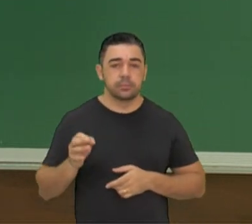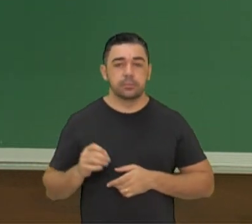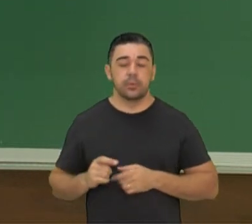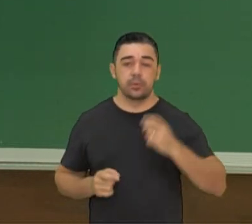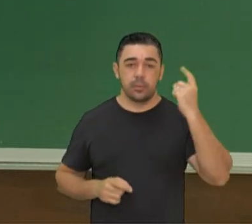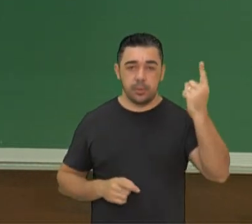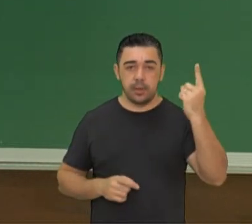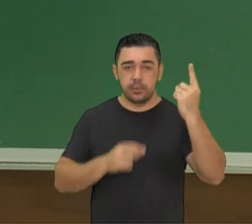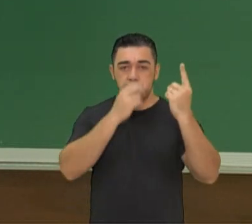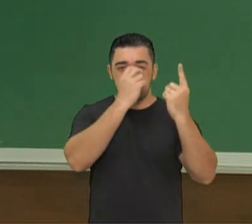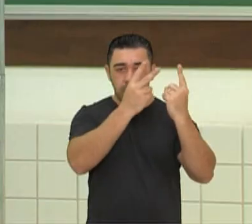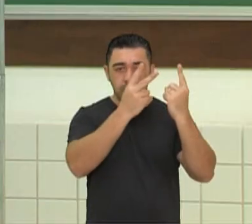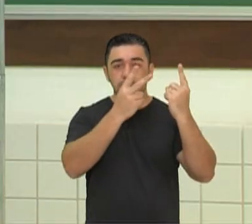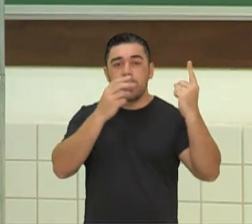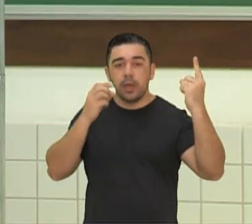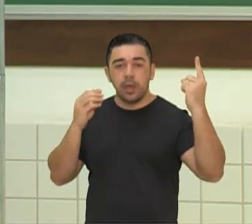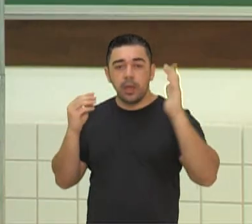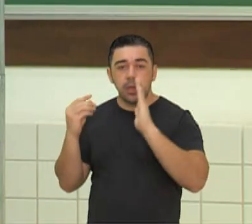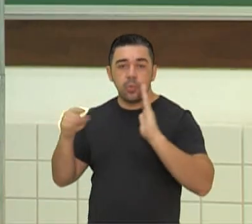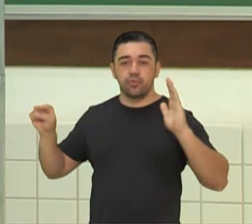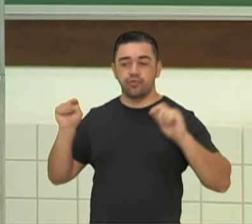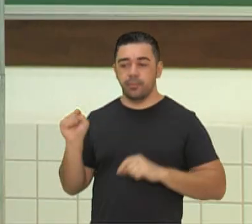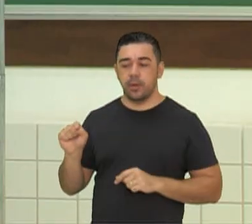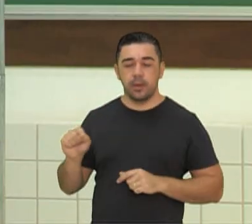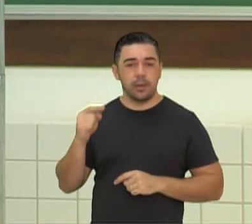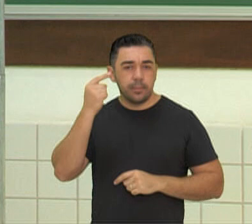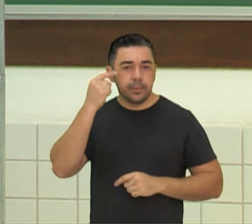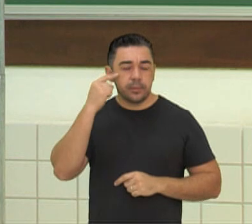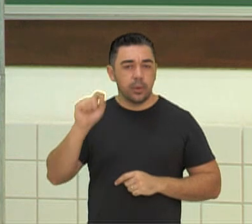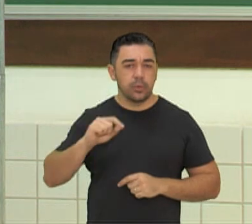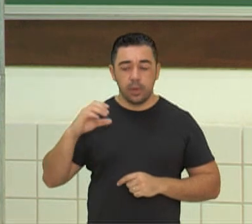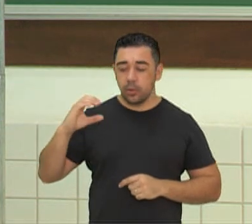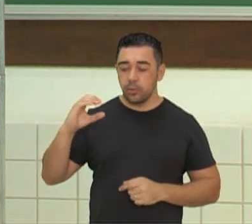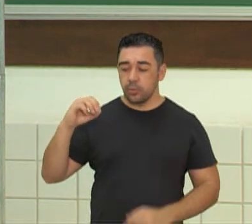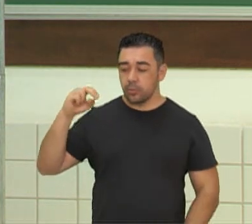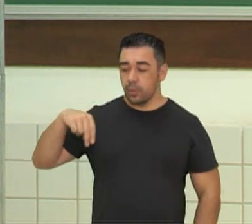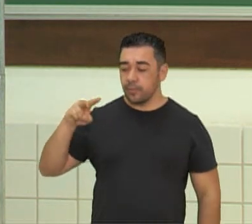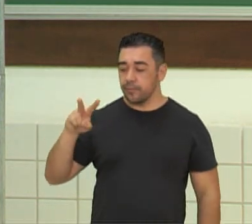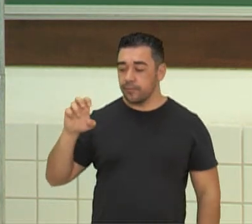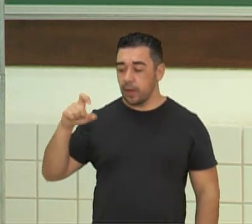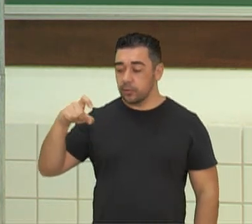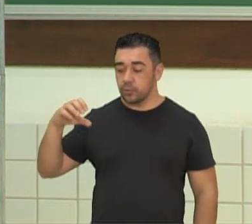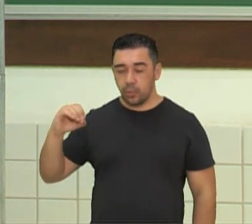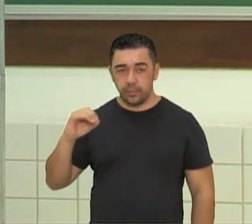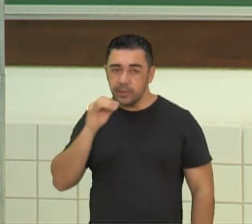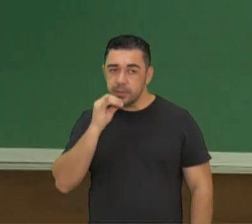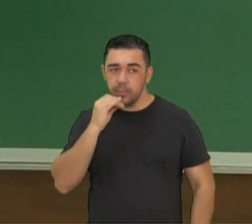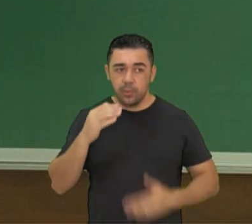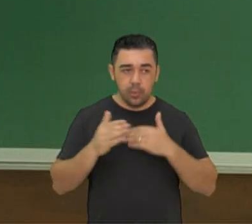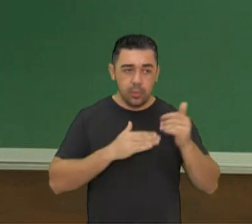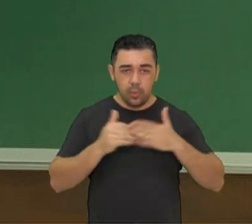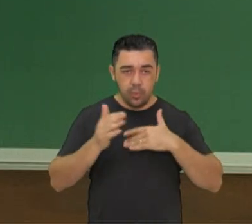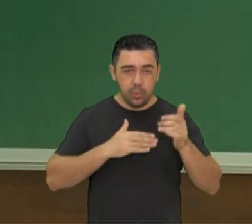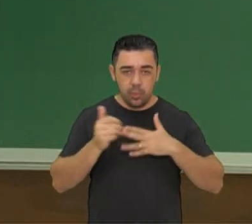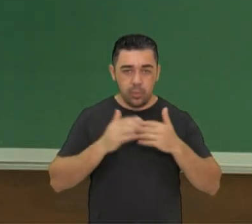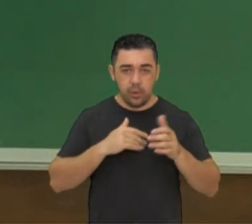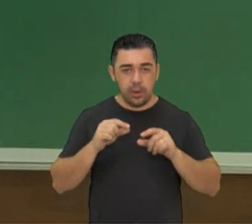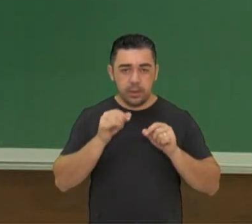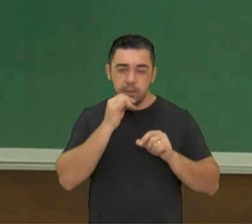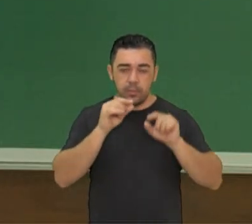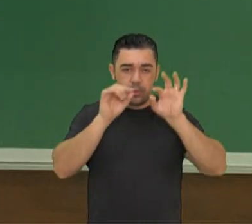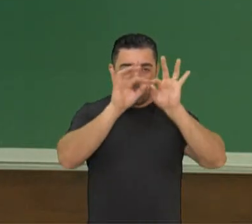também. Outras maneiras de você pensar no polígono convexo seria o seguinte, ó. Se você pegar qualquer lado e